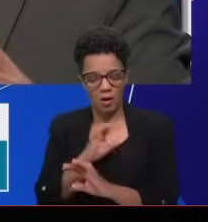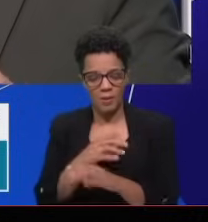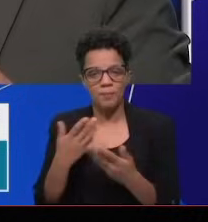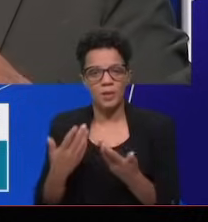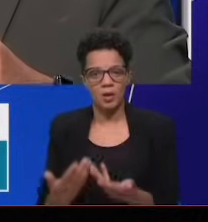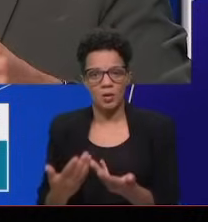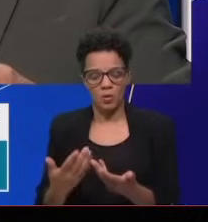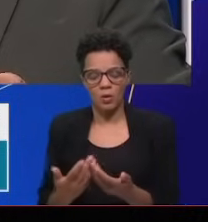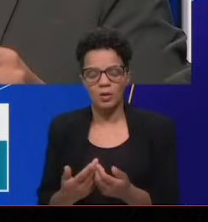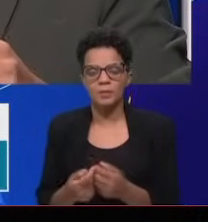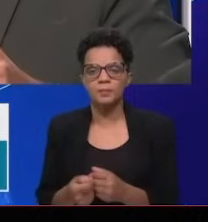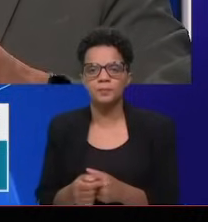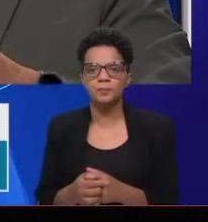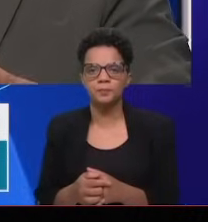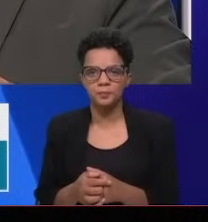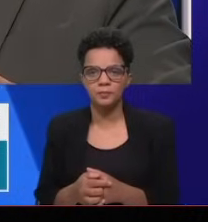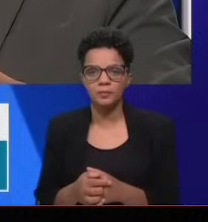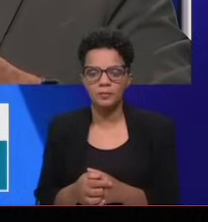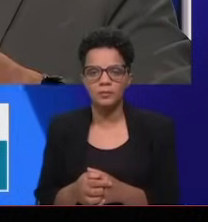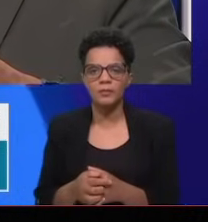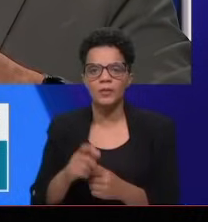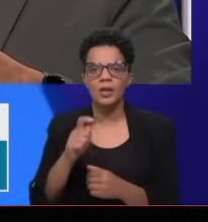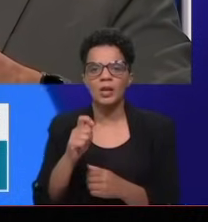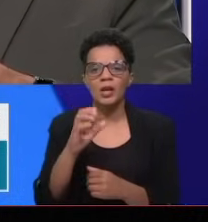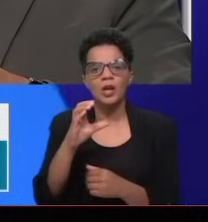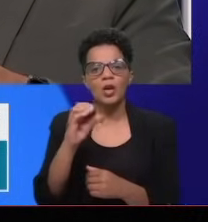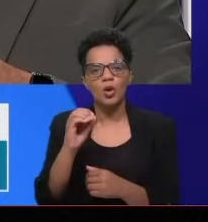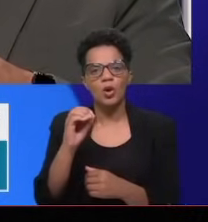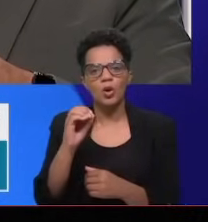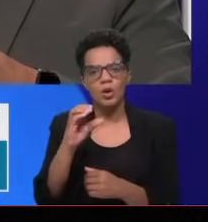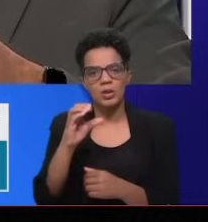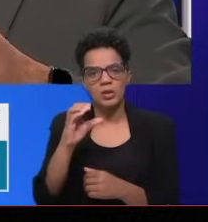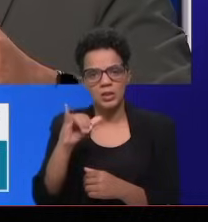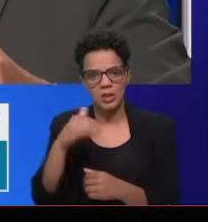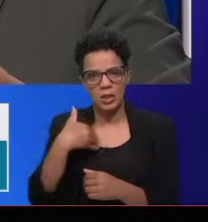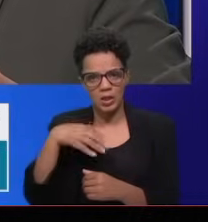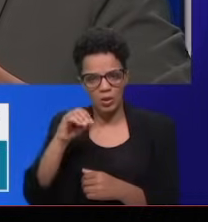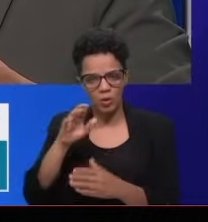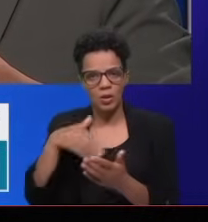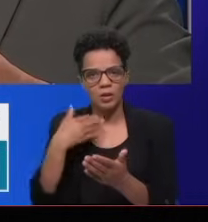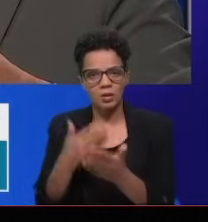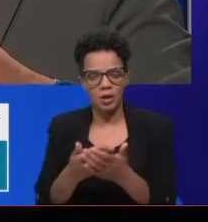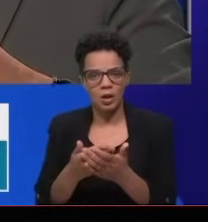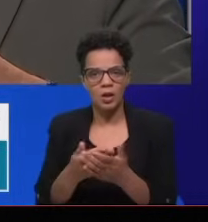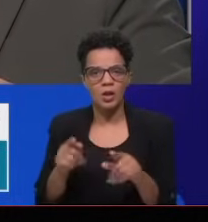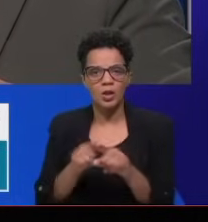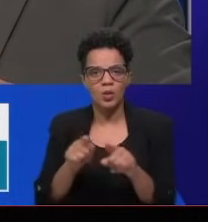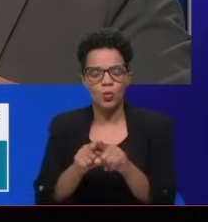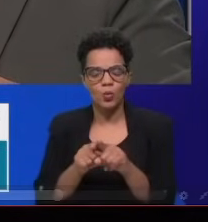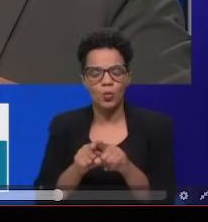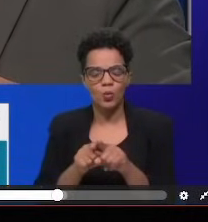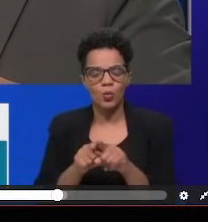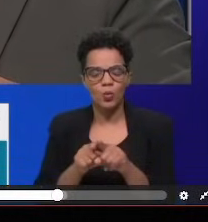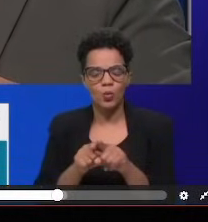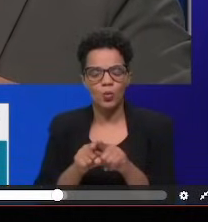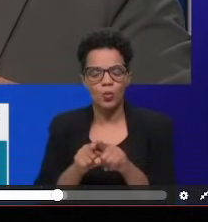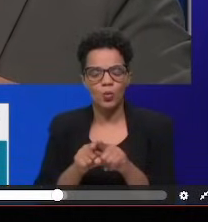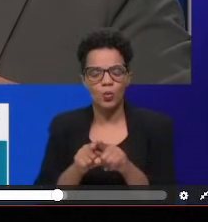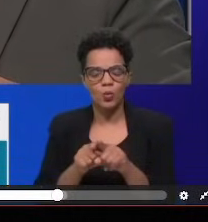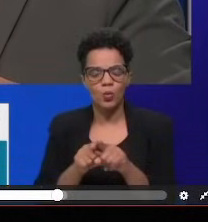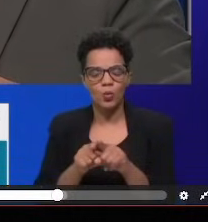a delimitar O que é um ecocídio e aquilo vai abater centenas de milhares de sobreiros é a nossa